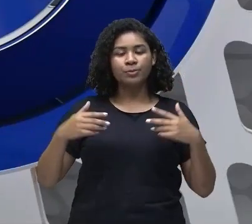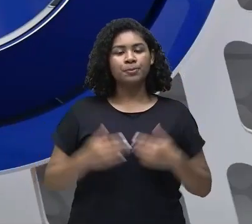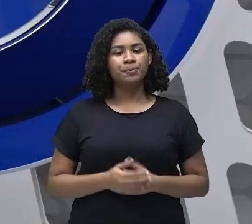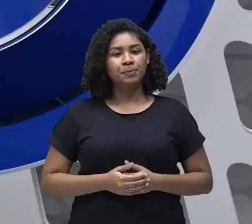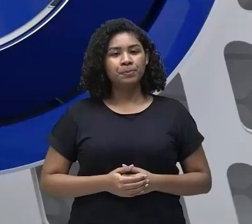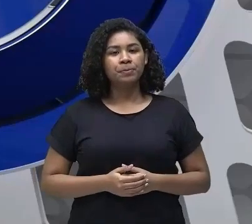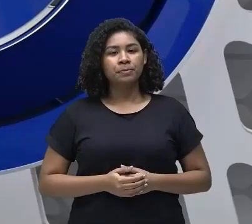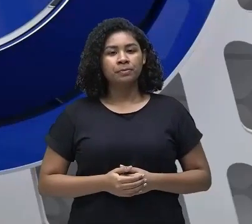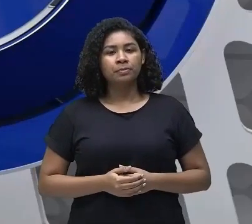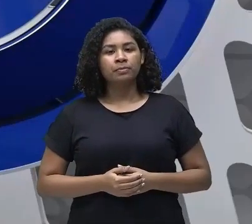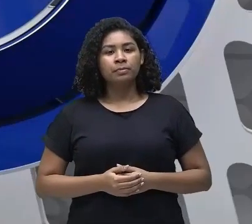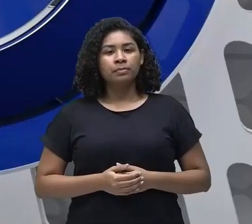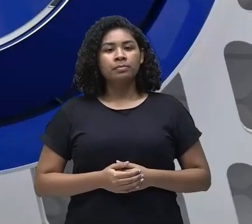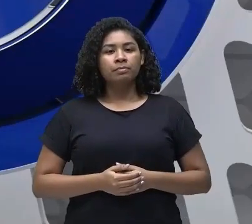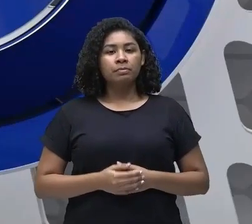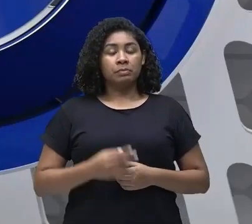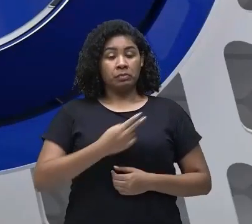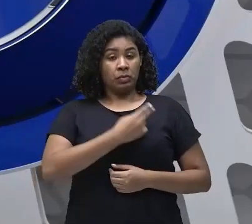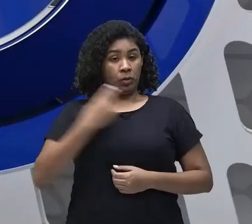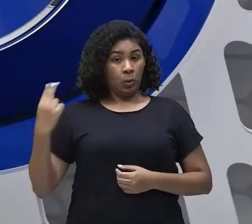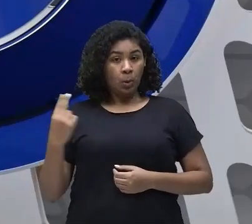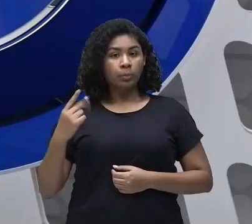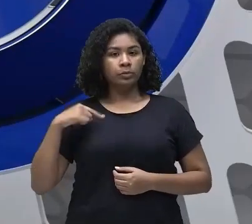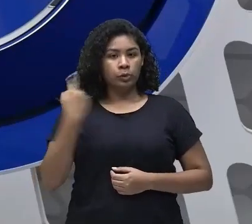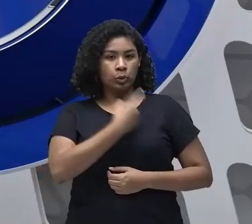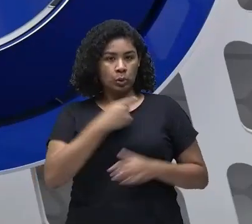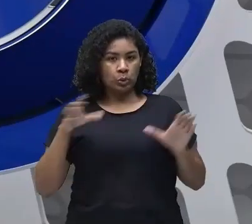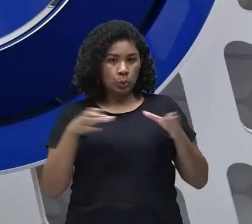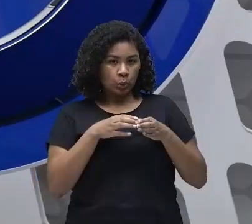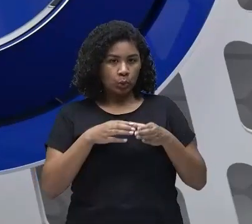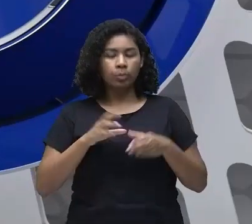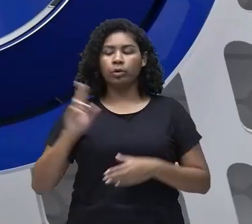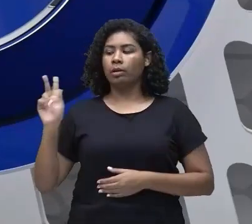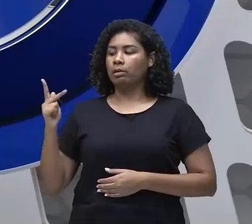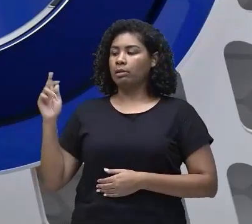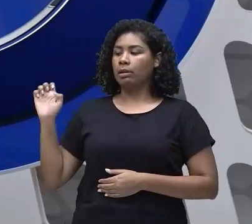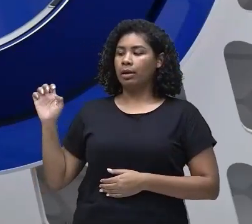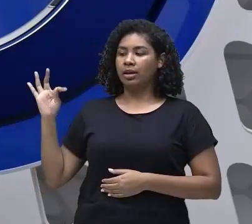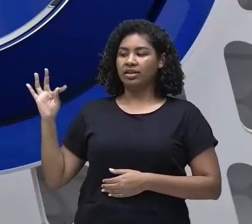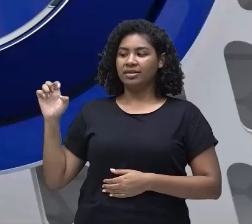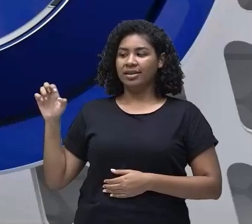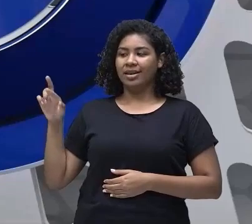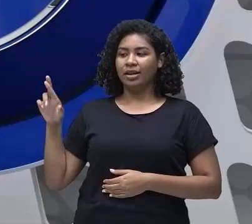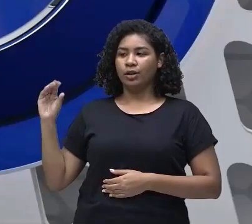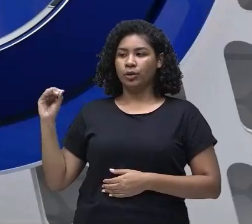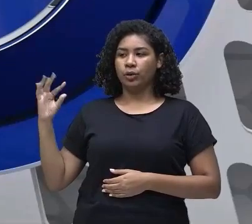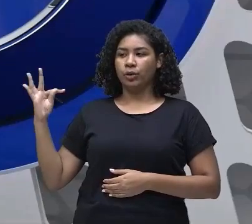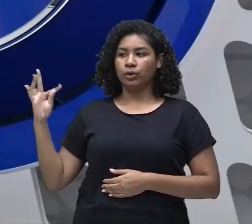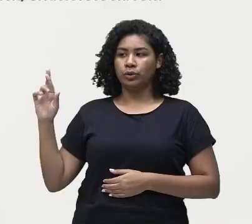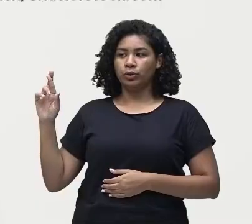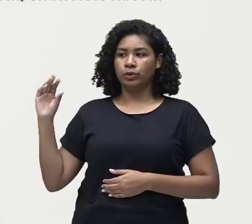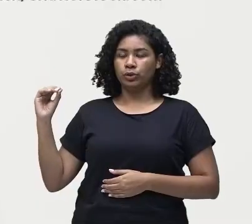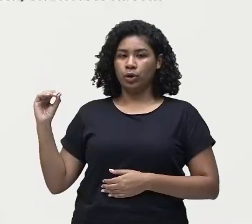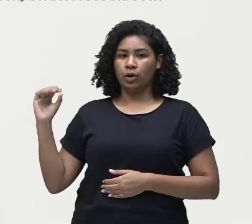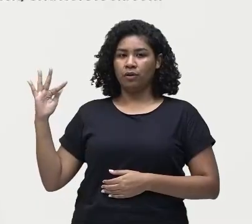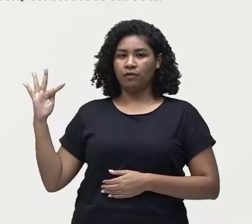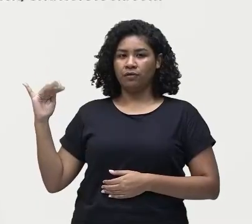próprio alimento, nós somos considerados seres heterotróficos. Acompanhe comigo na cartela.